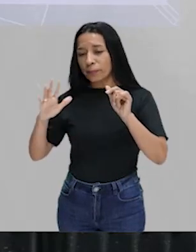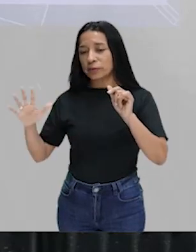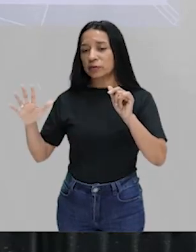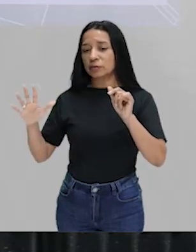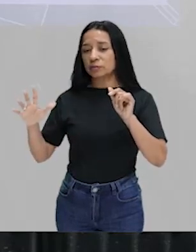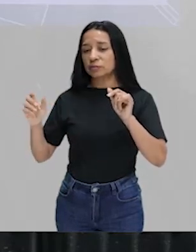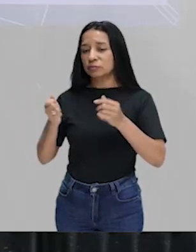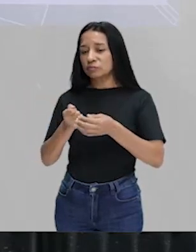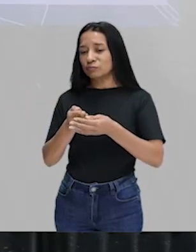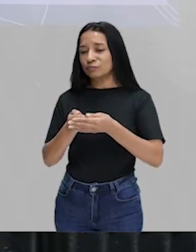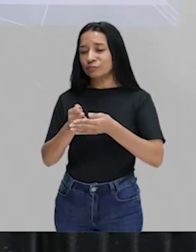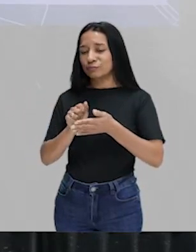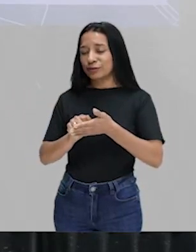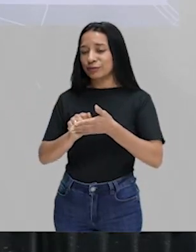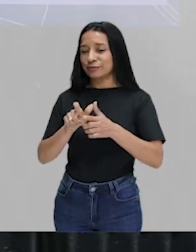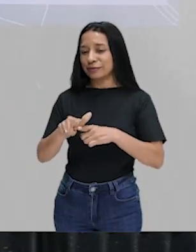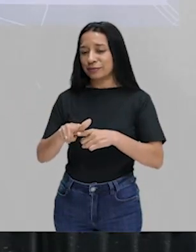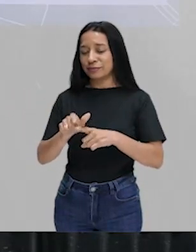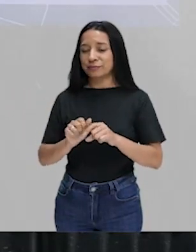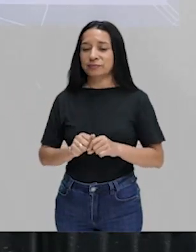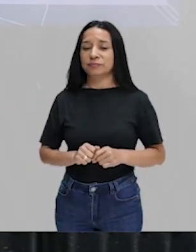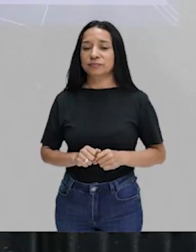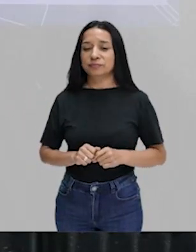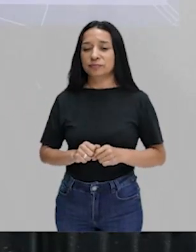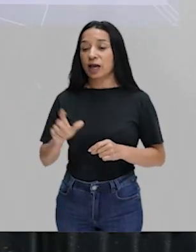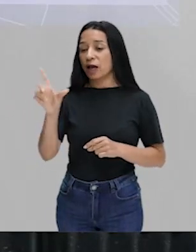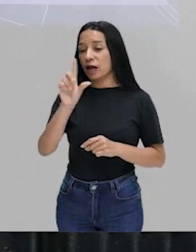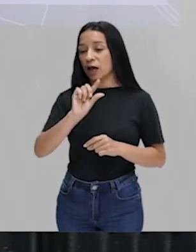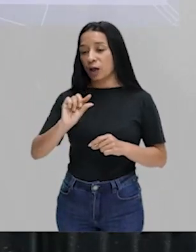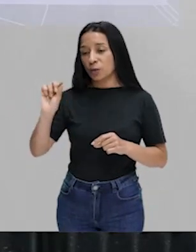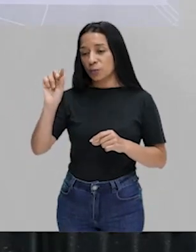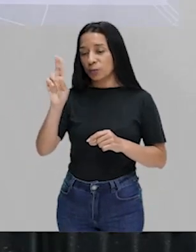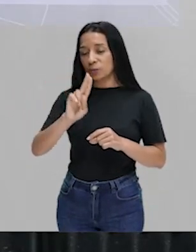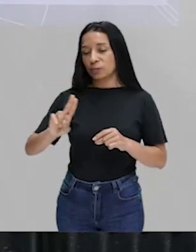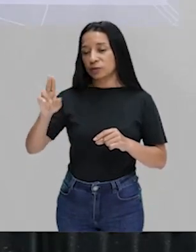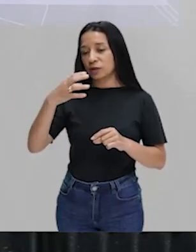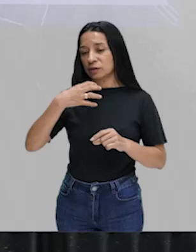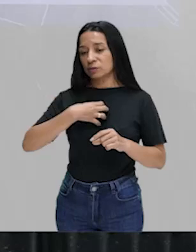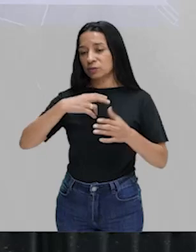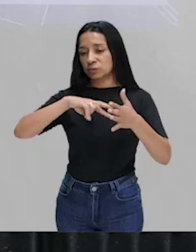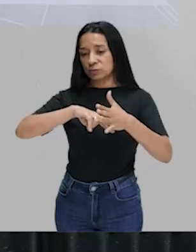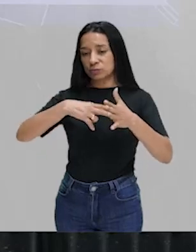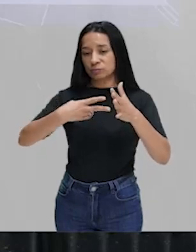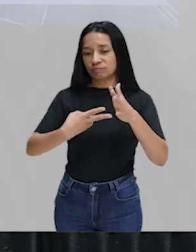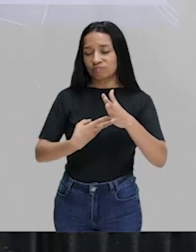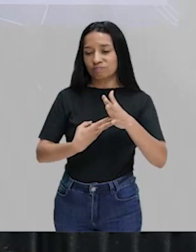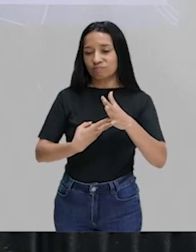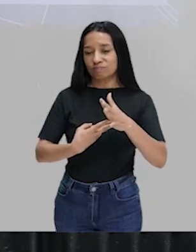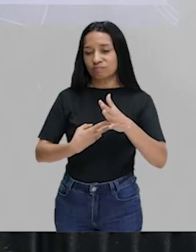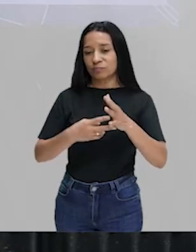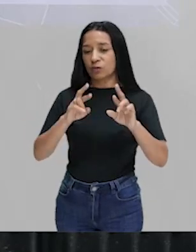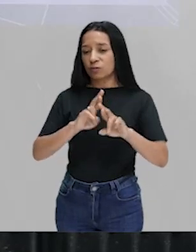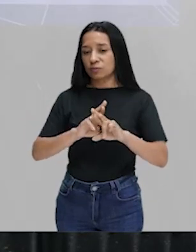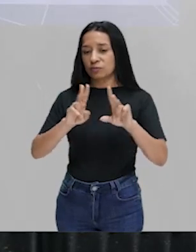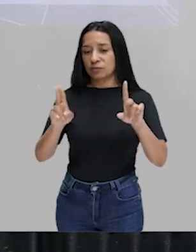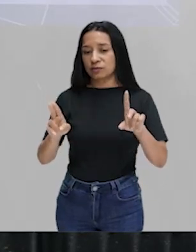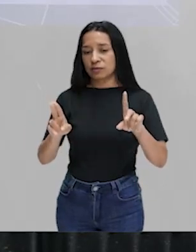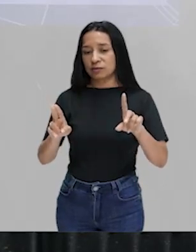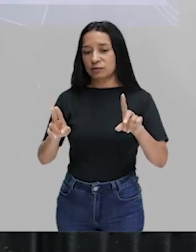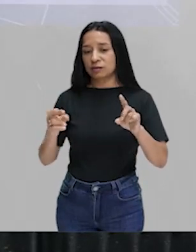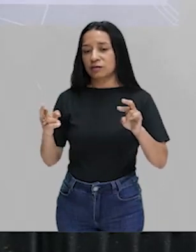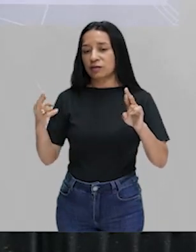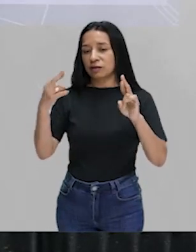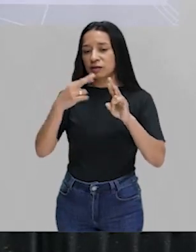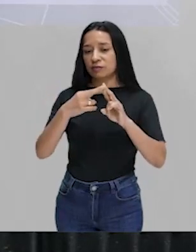assim. A lua é utilizada aqui no sentido figurado, porque a lua vai se referir aos políticos